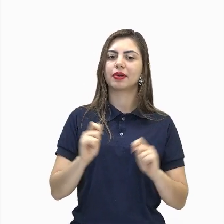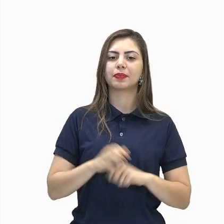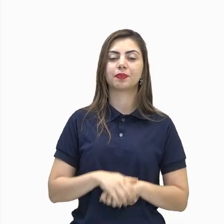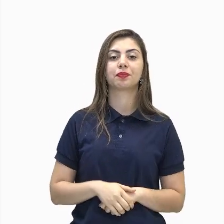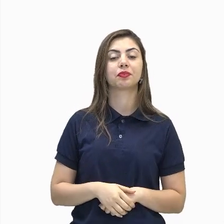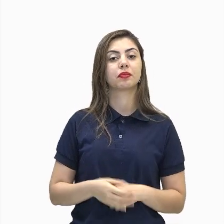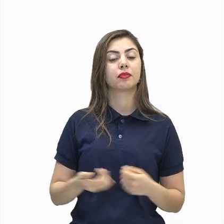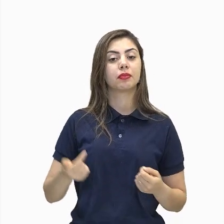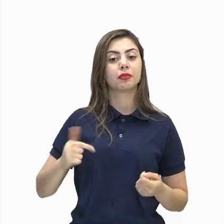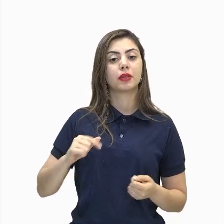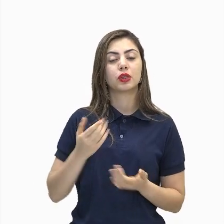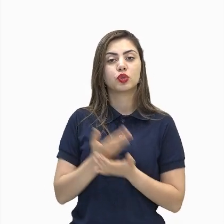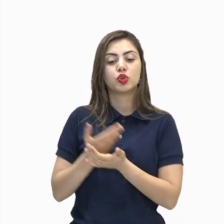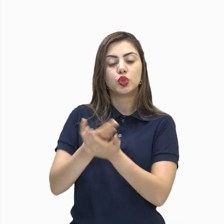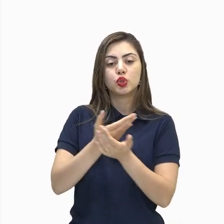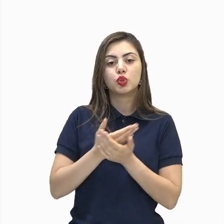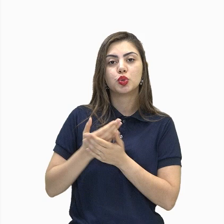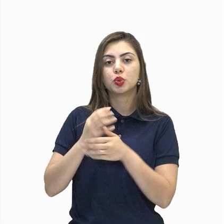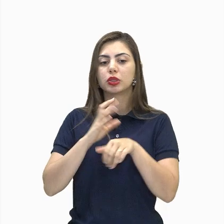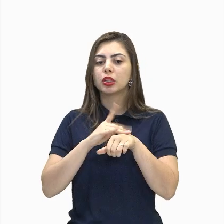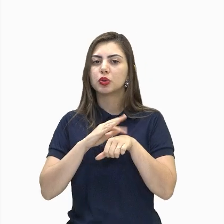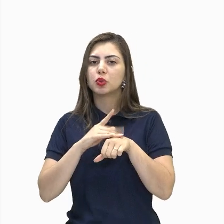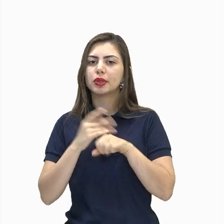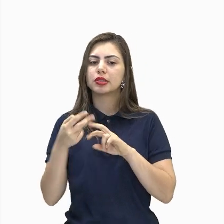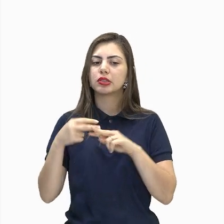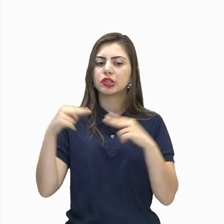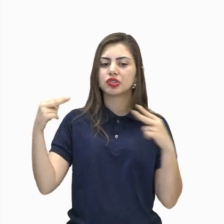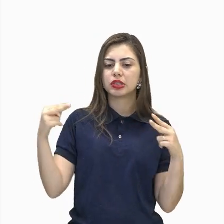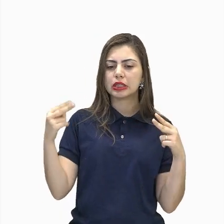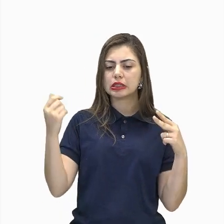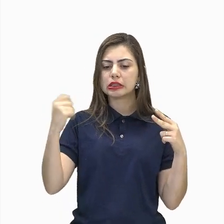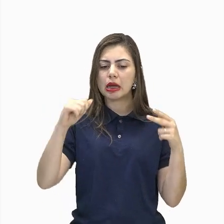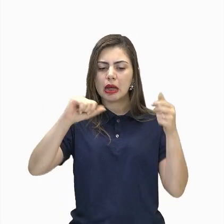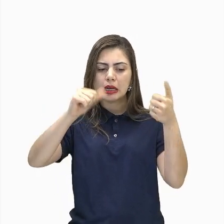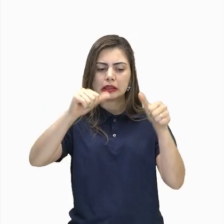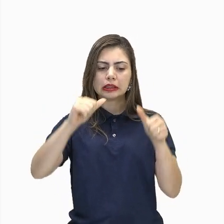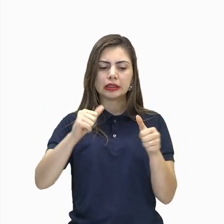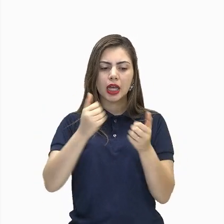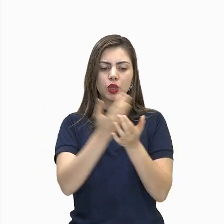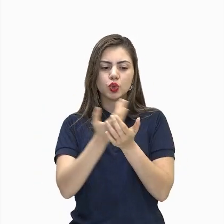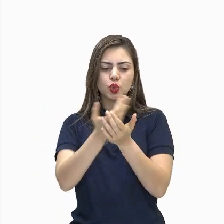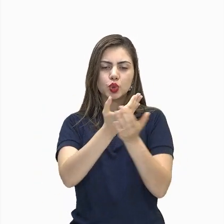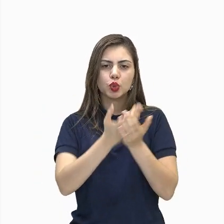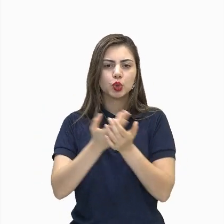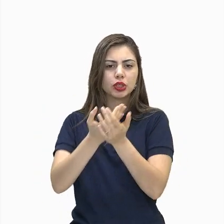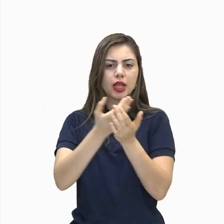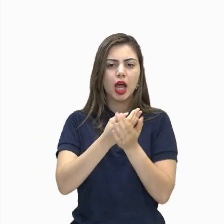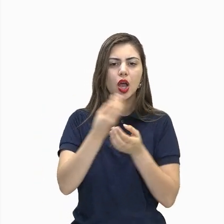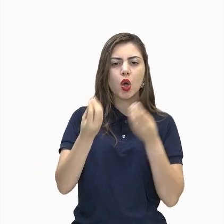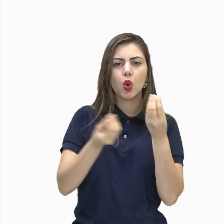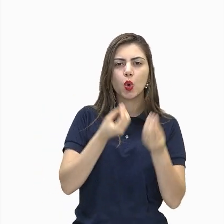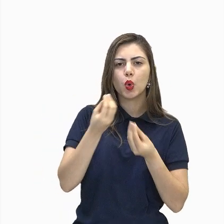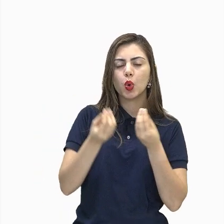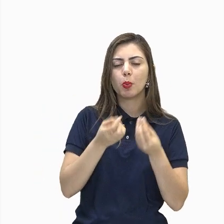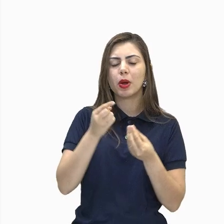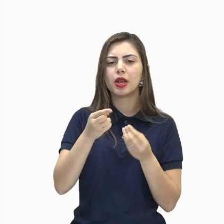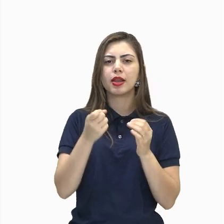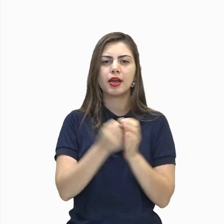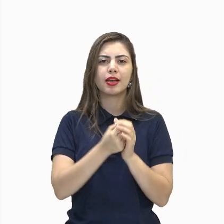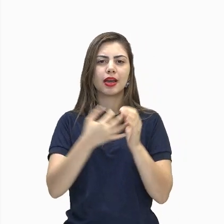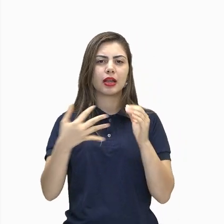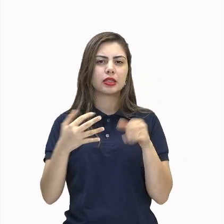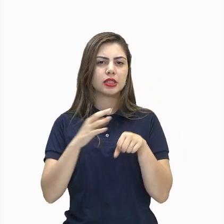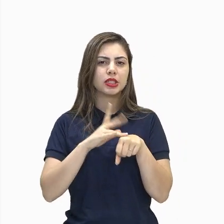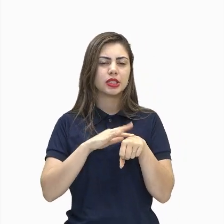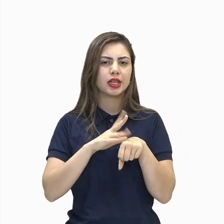nos estudos sobre herança das doenças genéticas, que a gente consegue prever, então, como que essa característica da